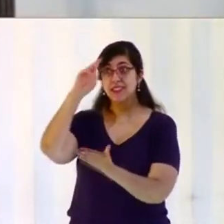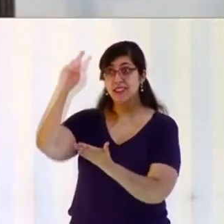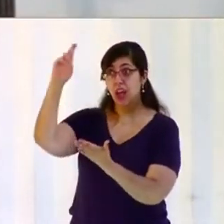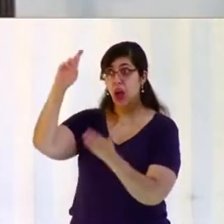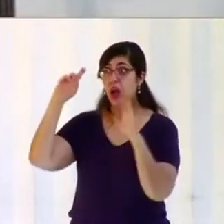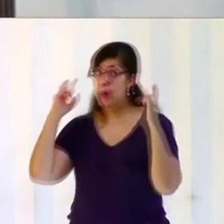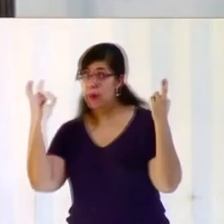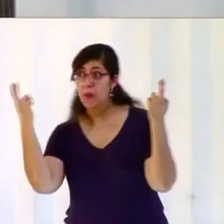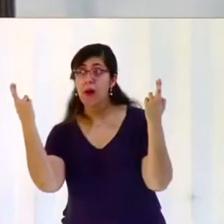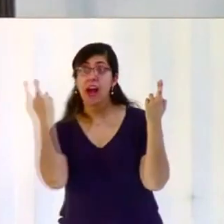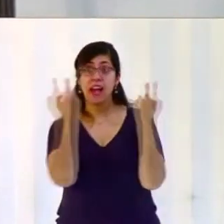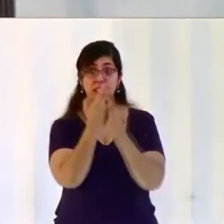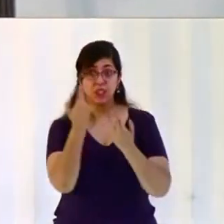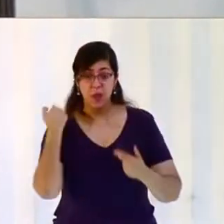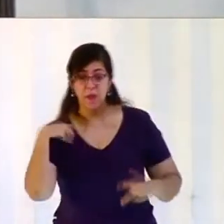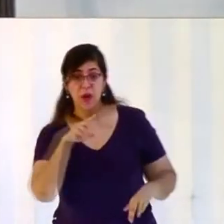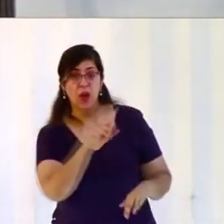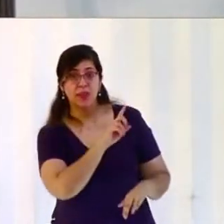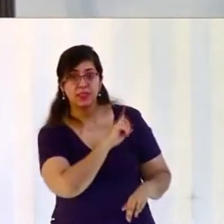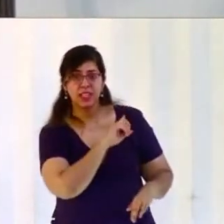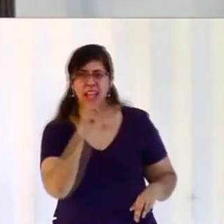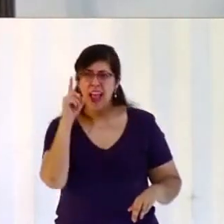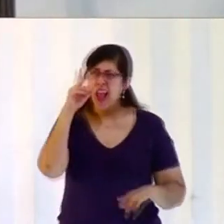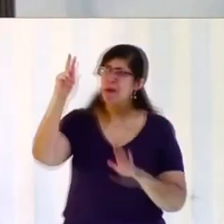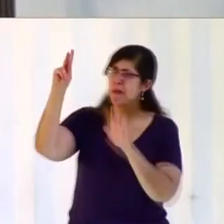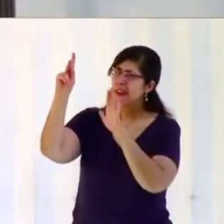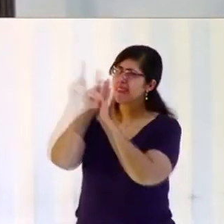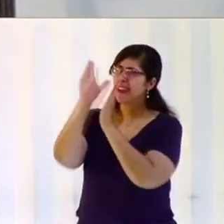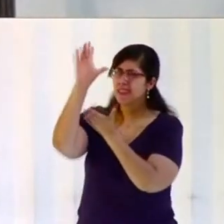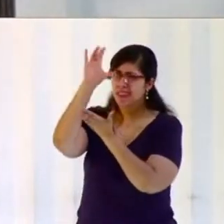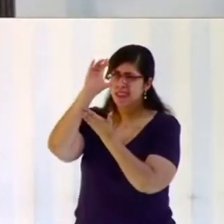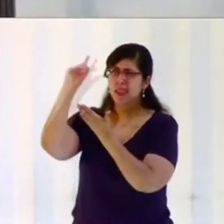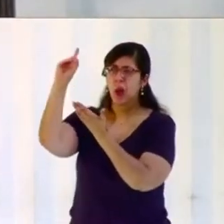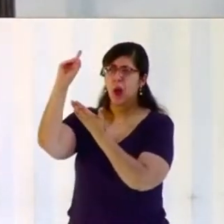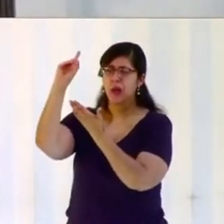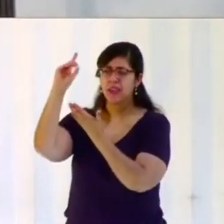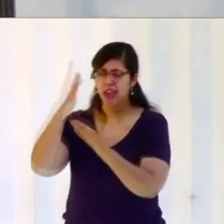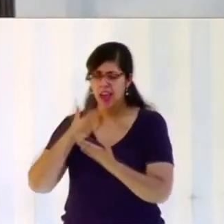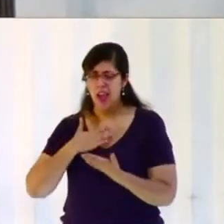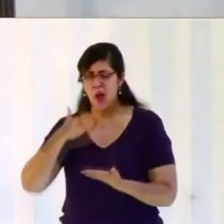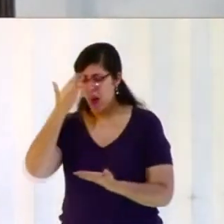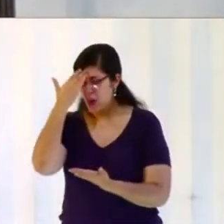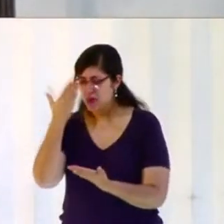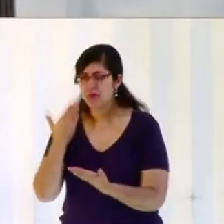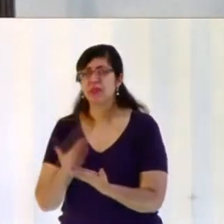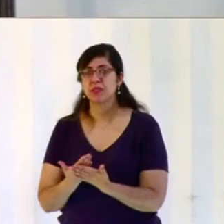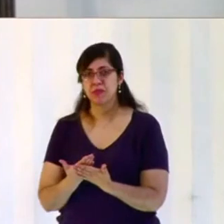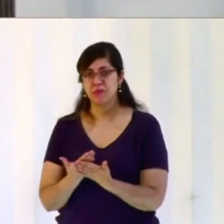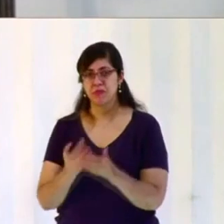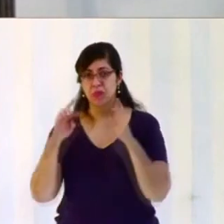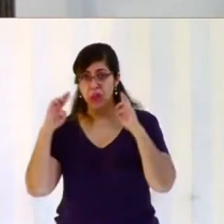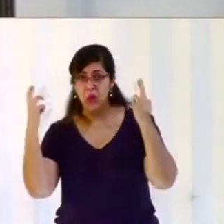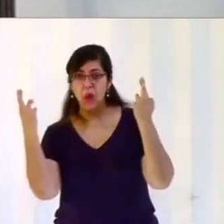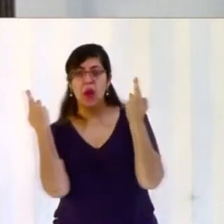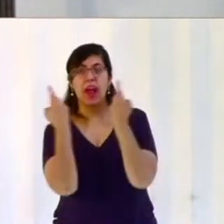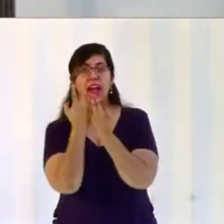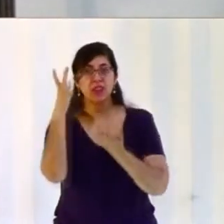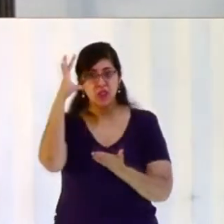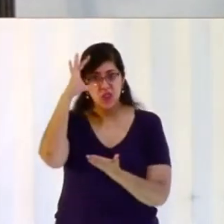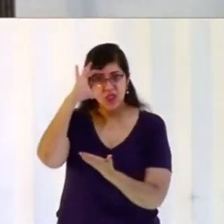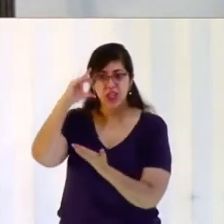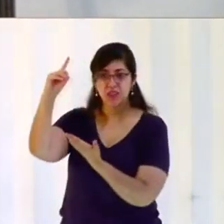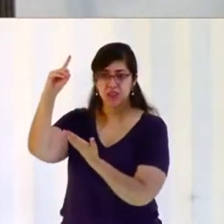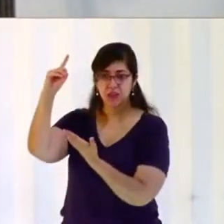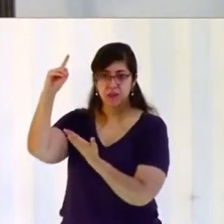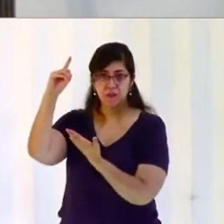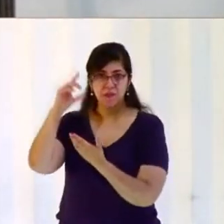sobre nós. Estamos contigo. Quando nós estamos com o Senhor, nós estamos no reino dele. Não é o